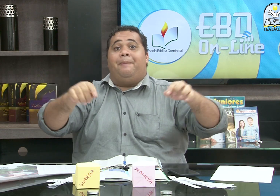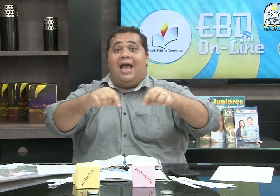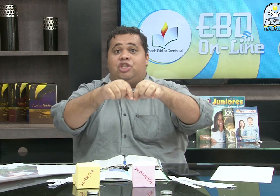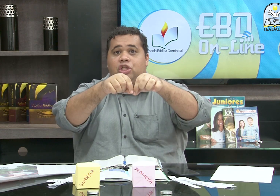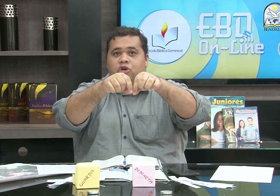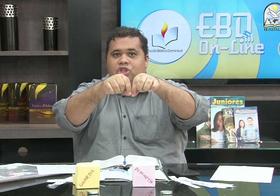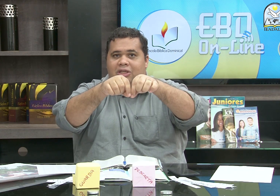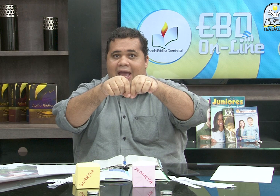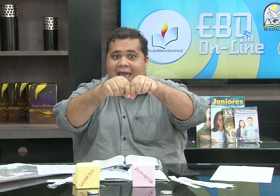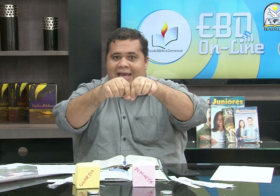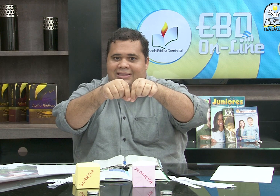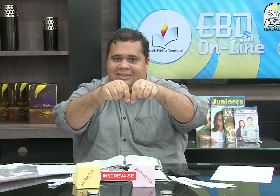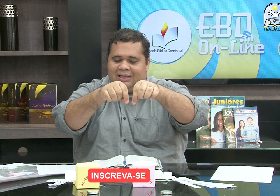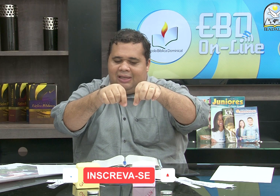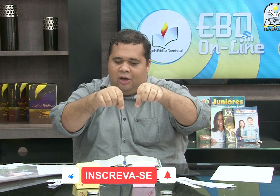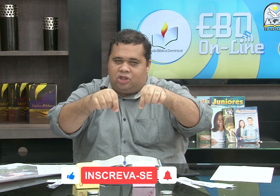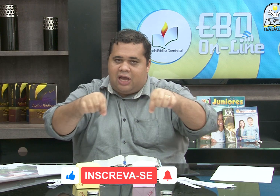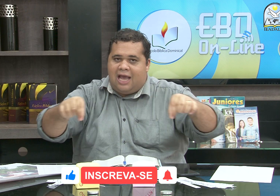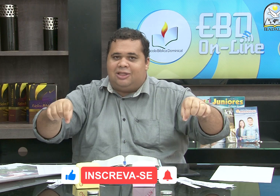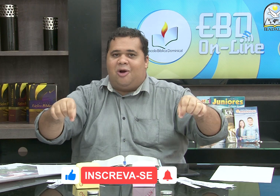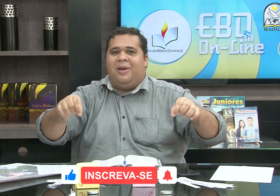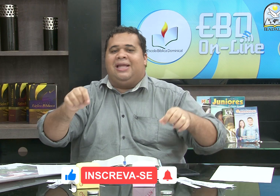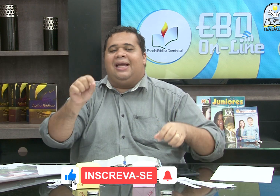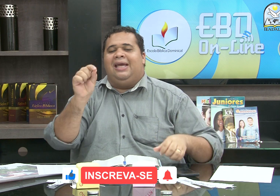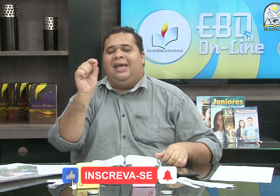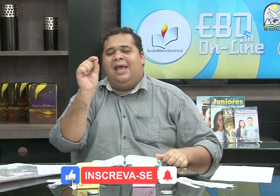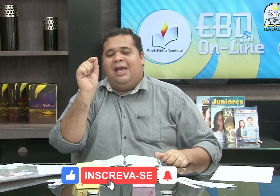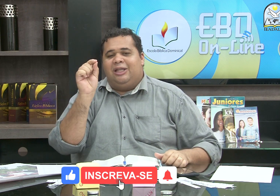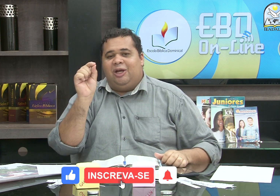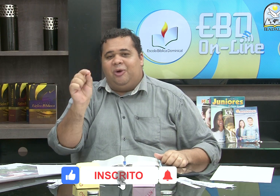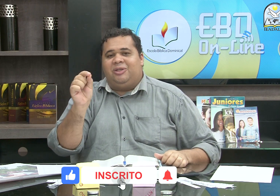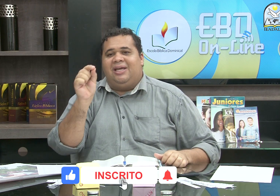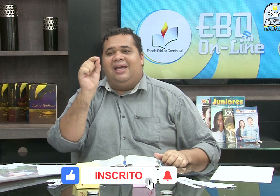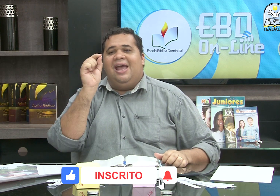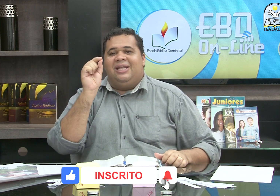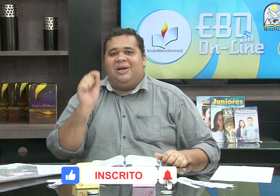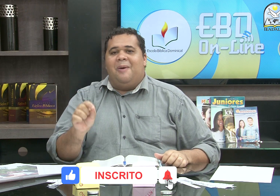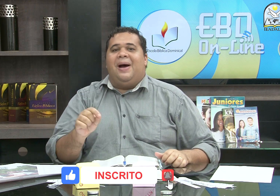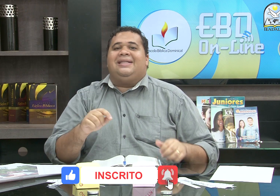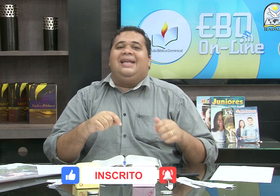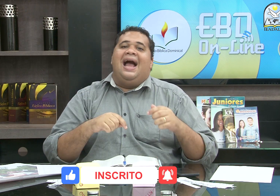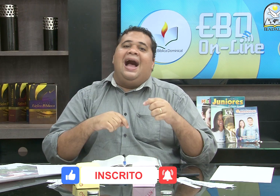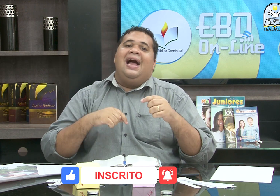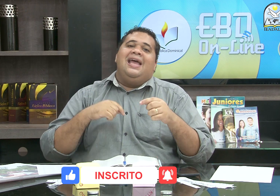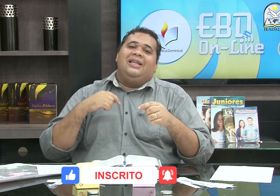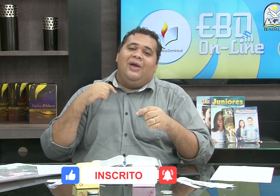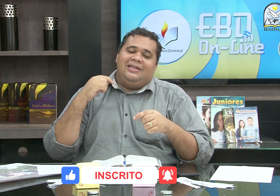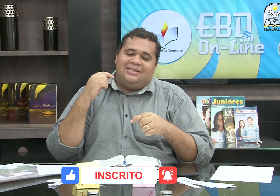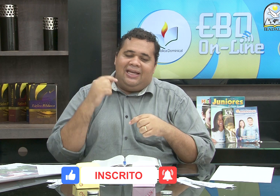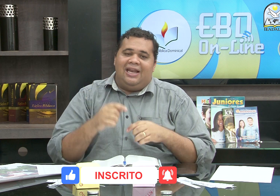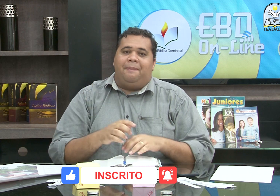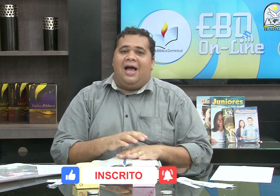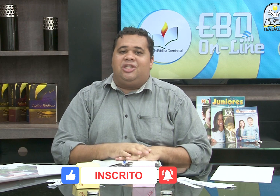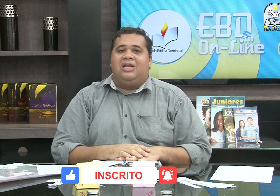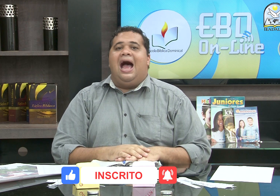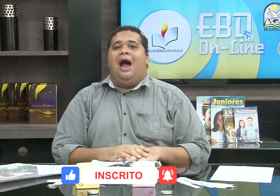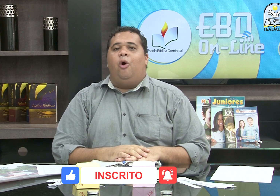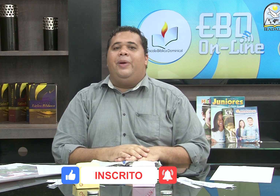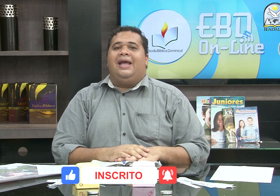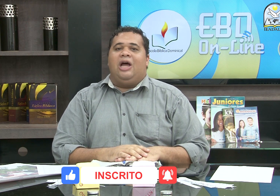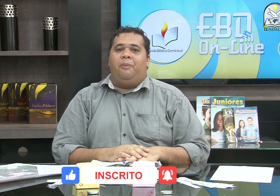Fiquem na paz não esquece não esquece de comentar aqui de curtir de compartilhar né de seguir a